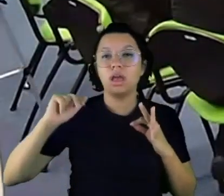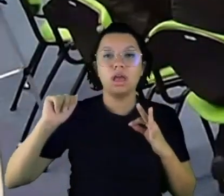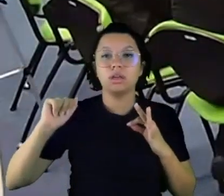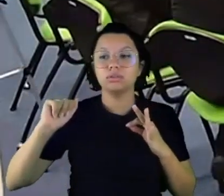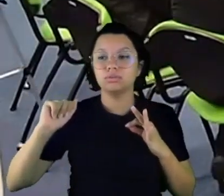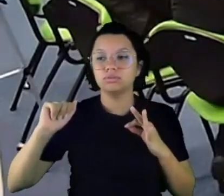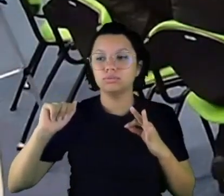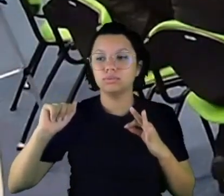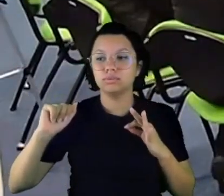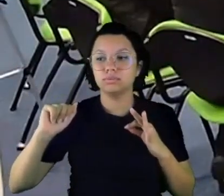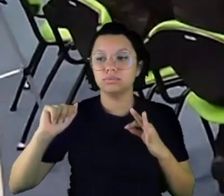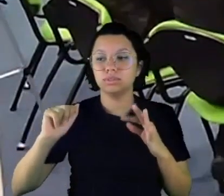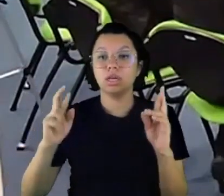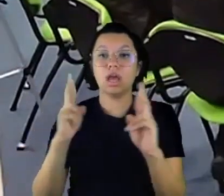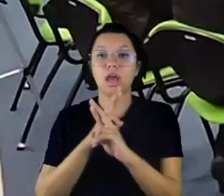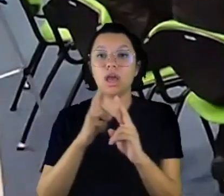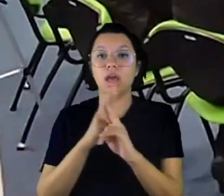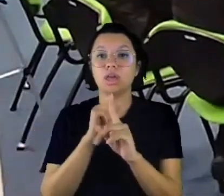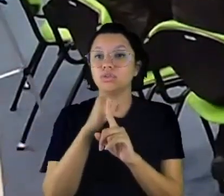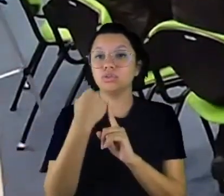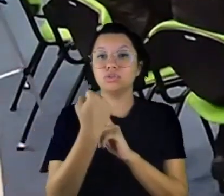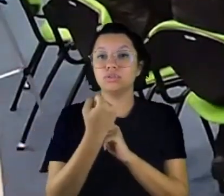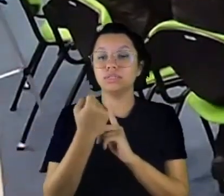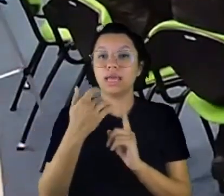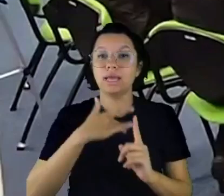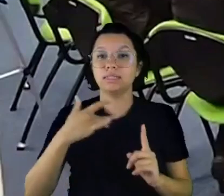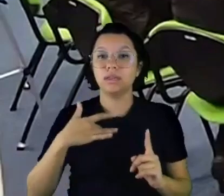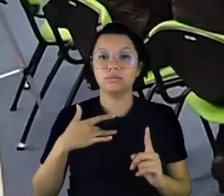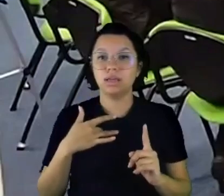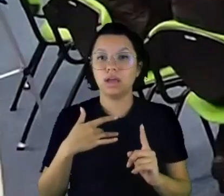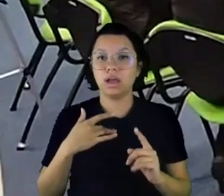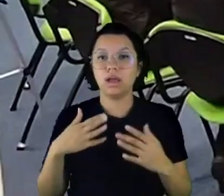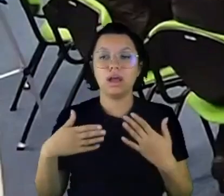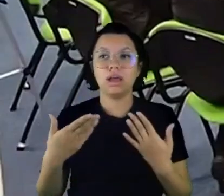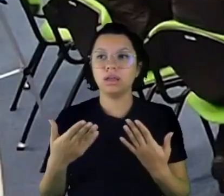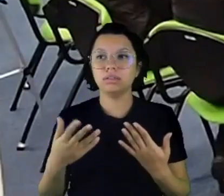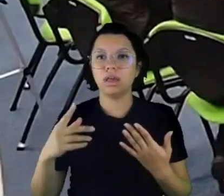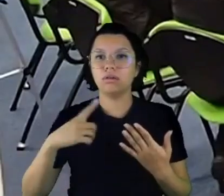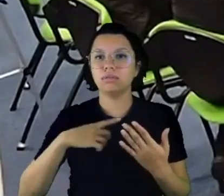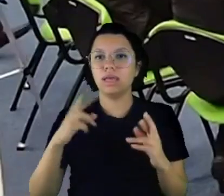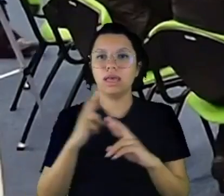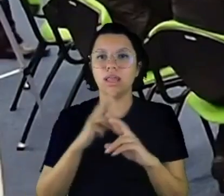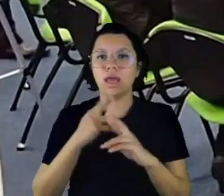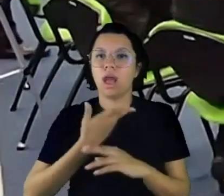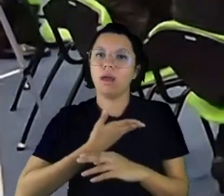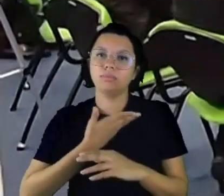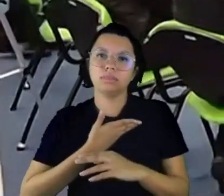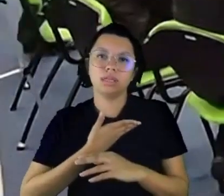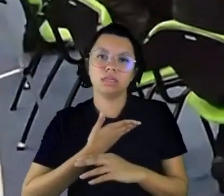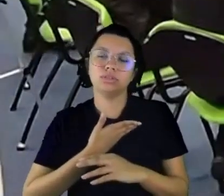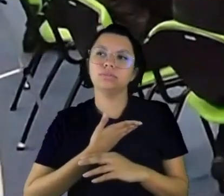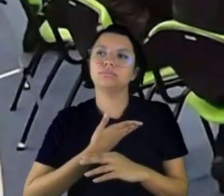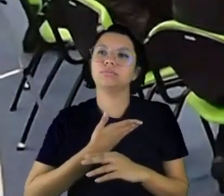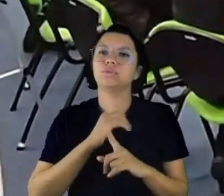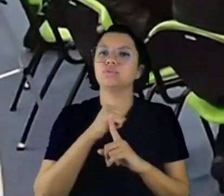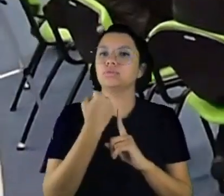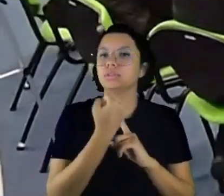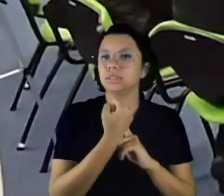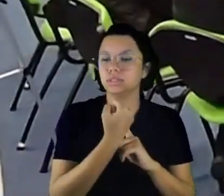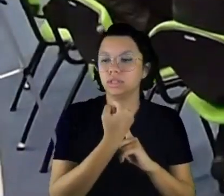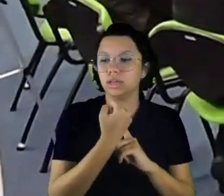mantiveram relações sociais saudáveis. Então, manter vínculos de amizade, vínculos sociais,